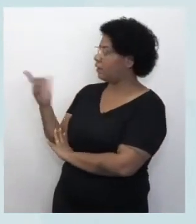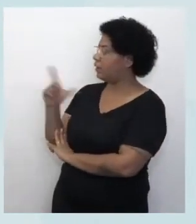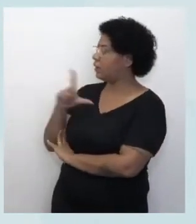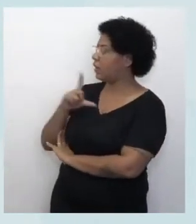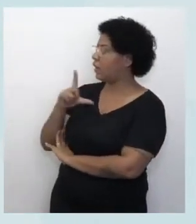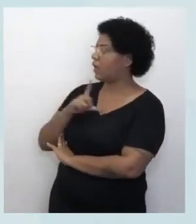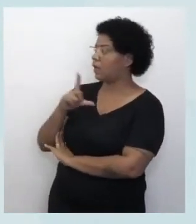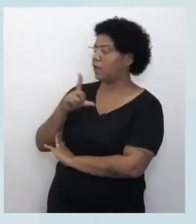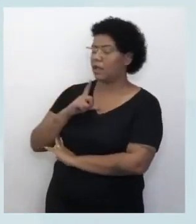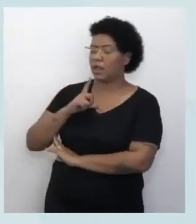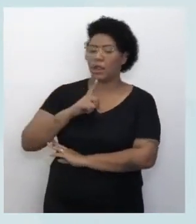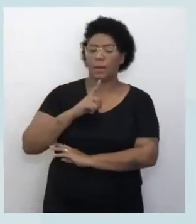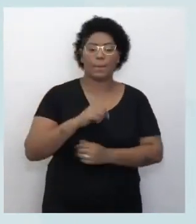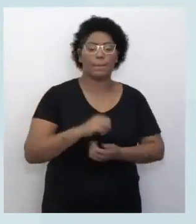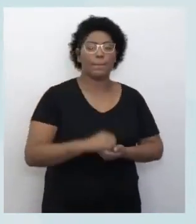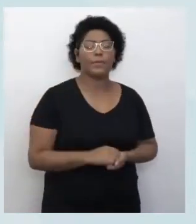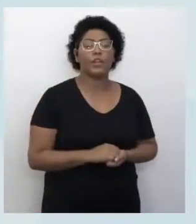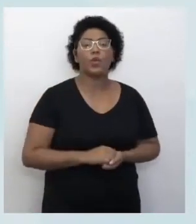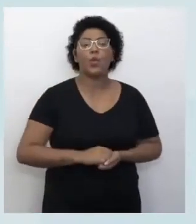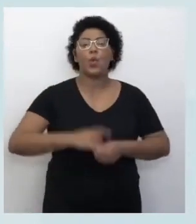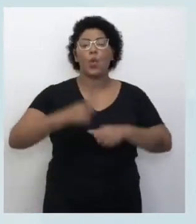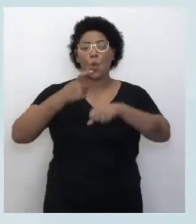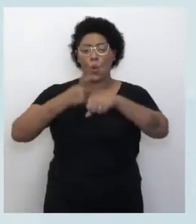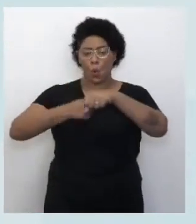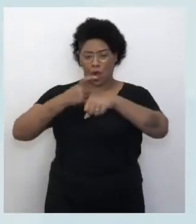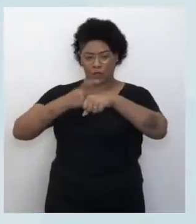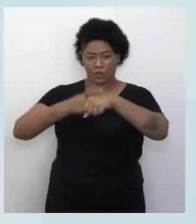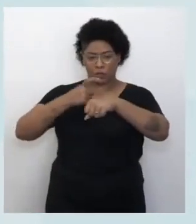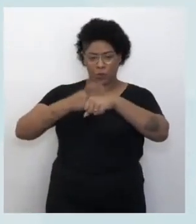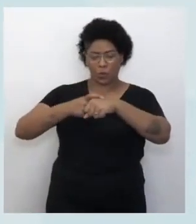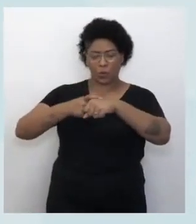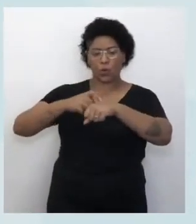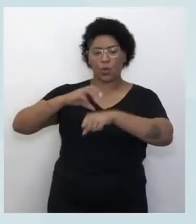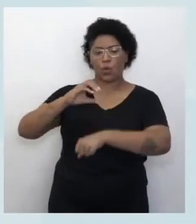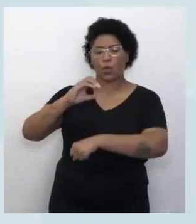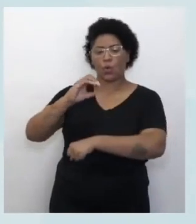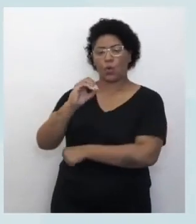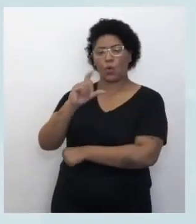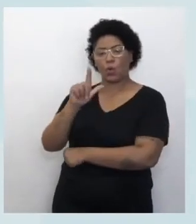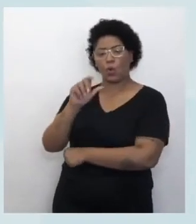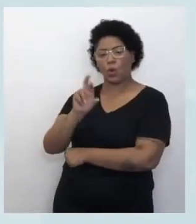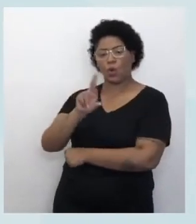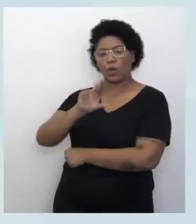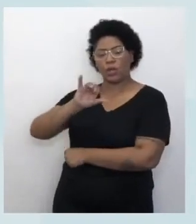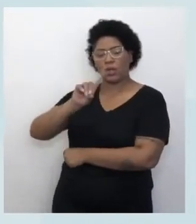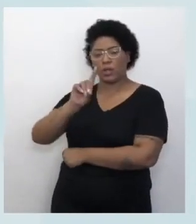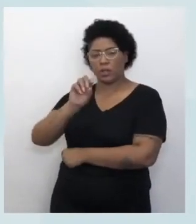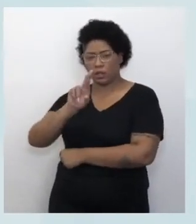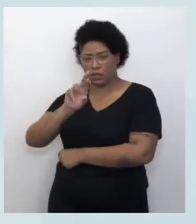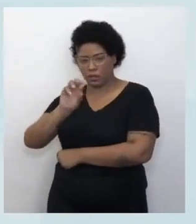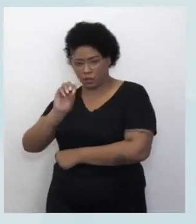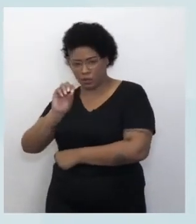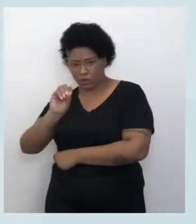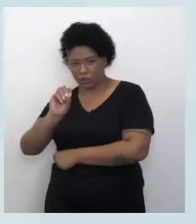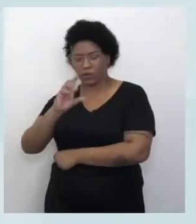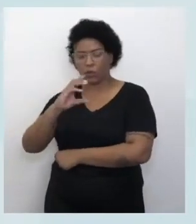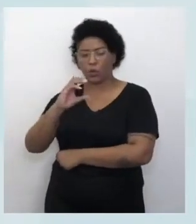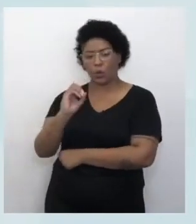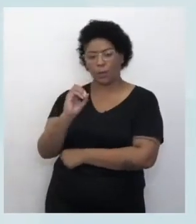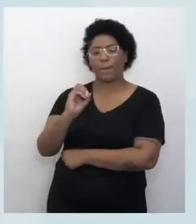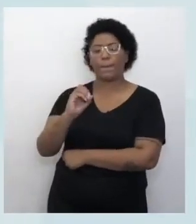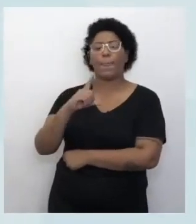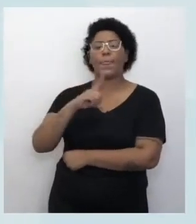na neutralização do ácido clorídrico pelo hidróxido de magnésio, sabe-se que